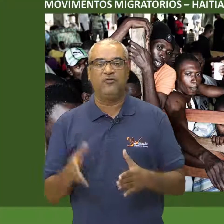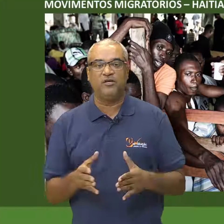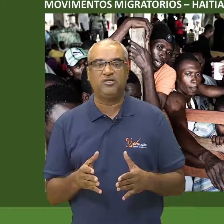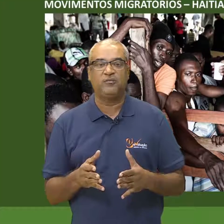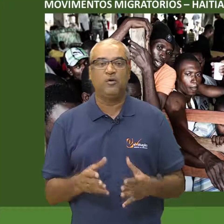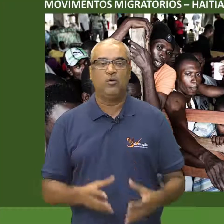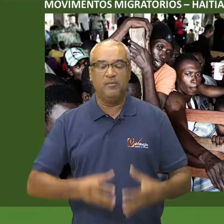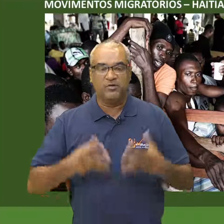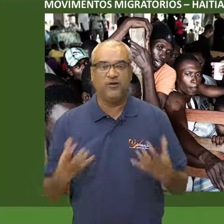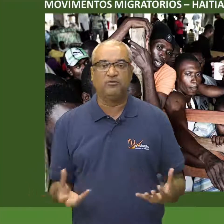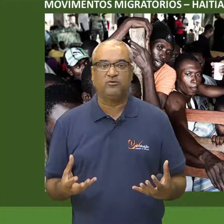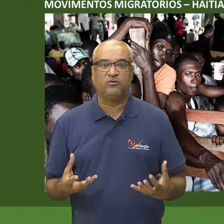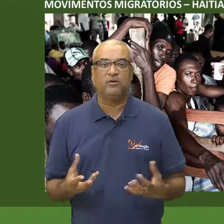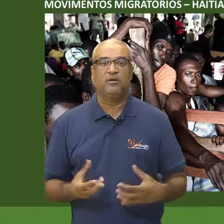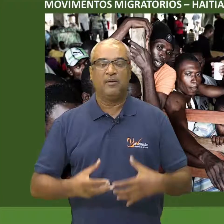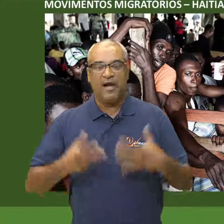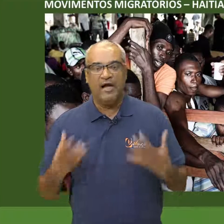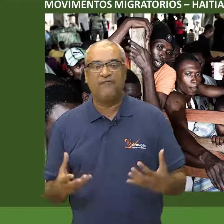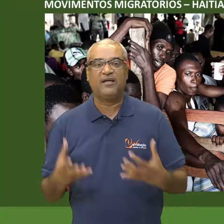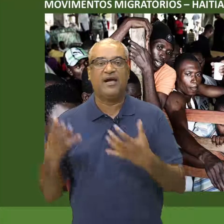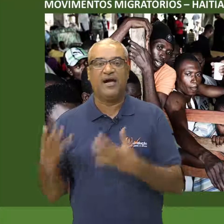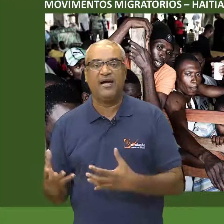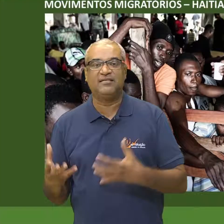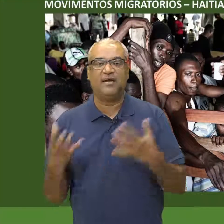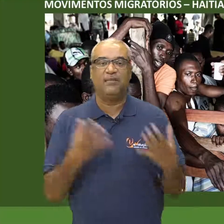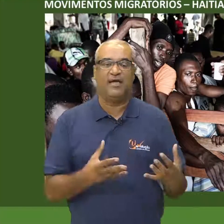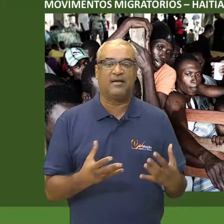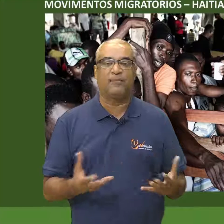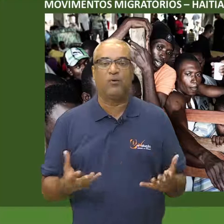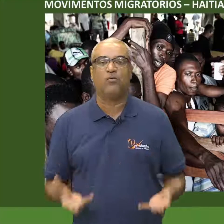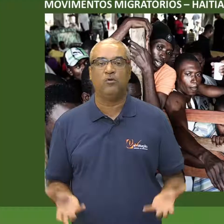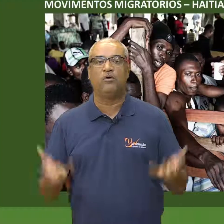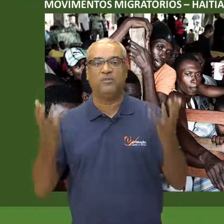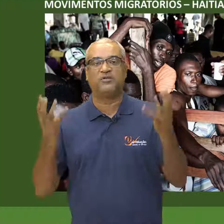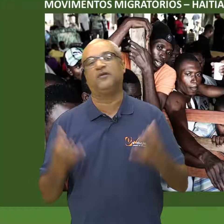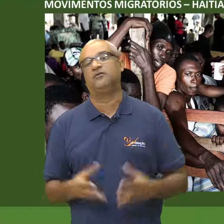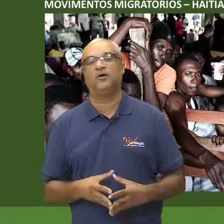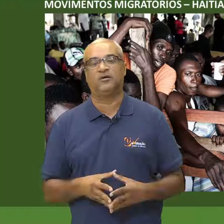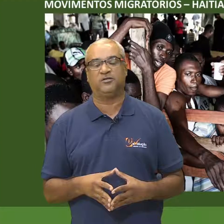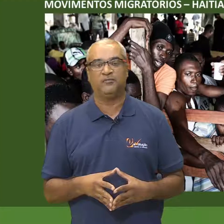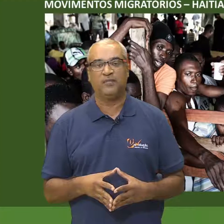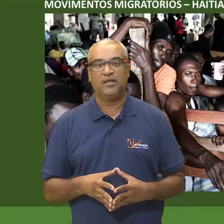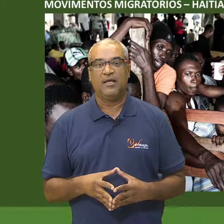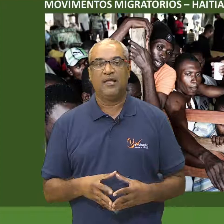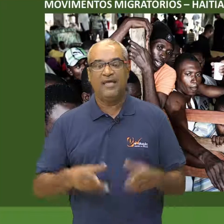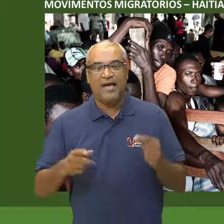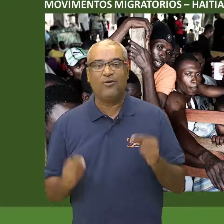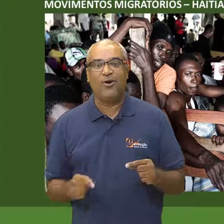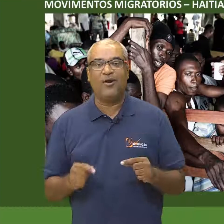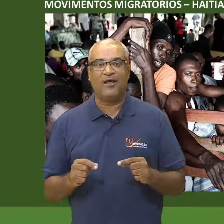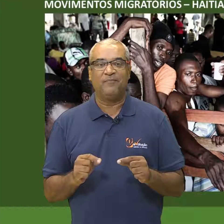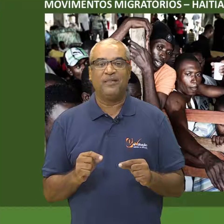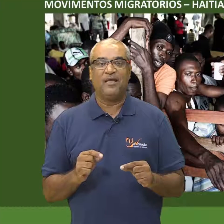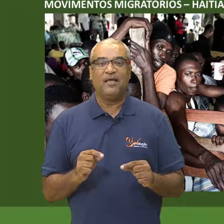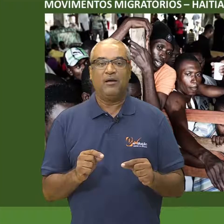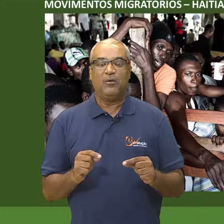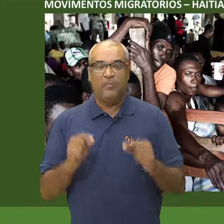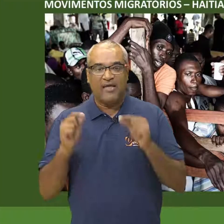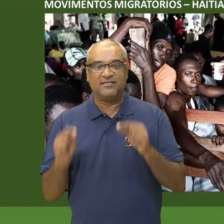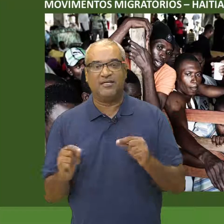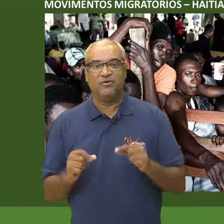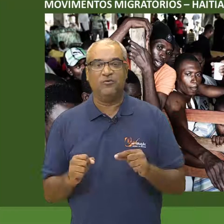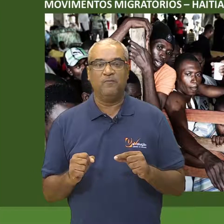século XX, o hemisfério sul, África, Ásia e América procuram o hemisfério norte. E agora,